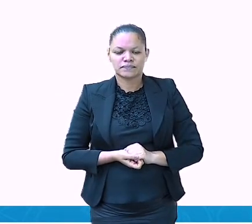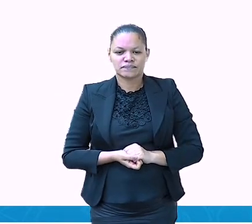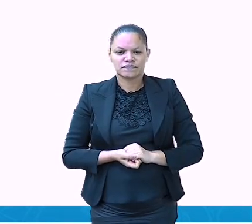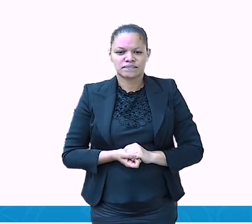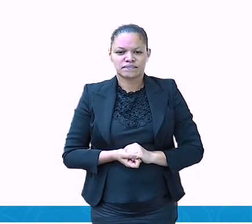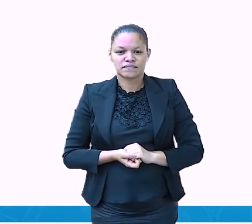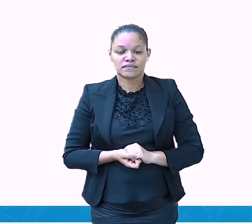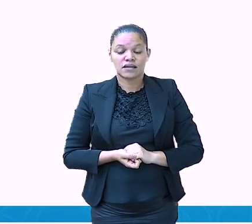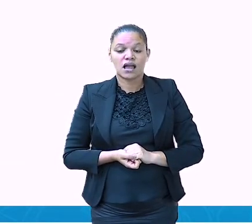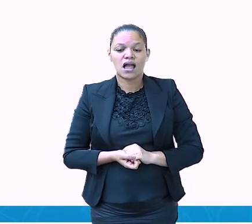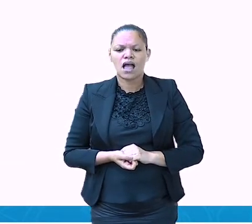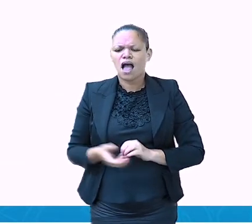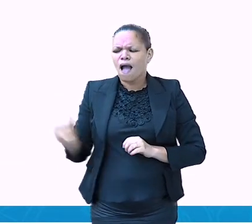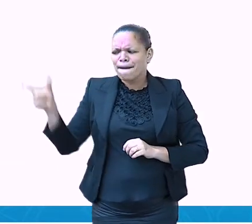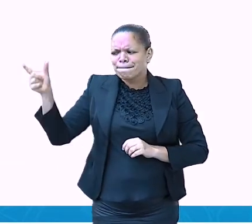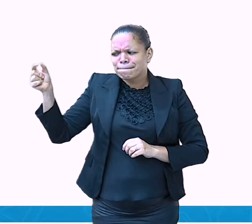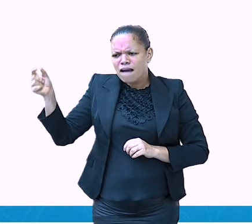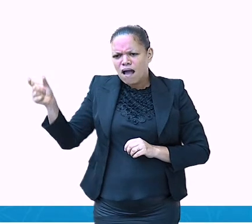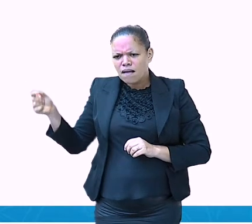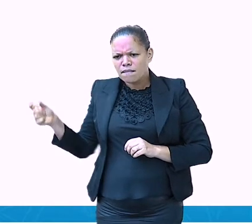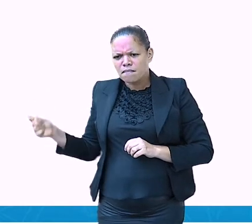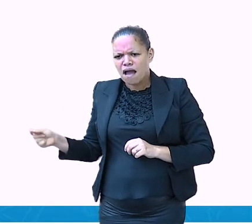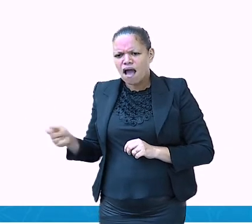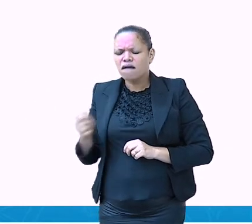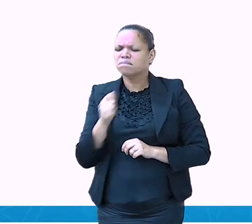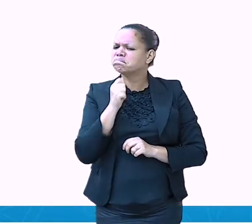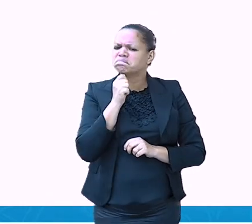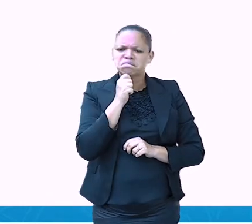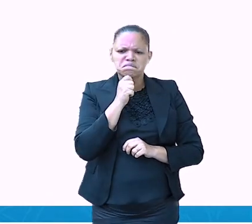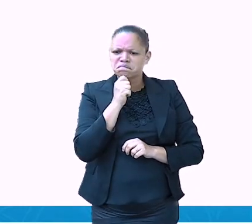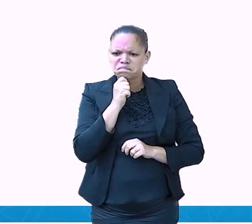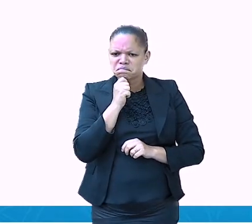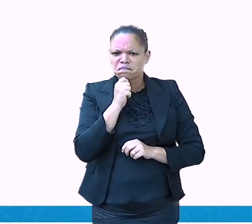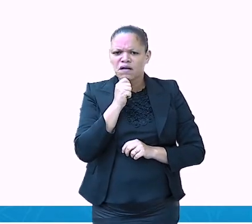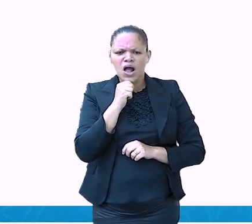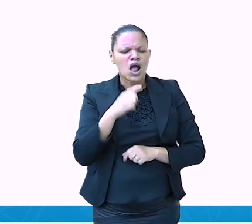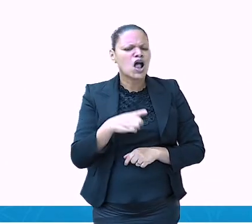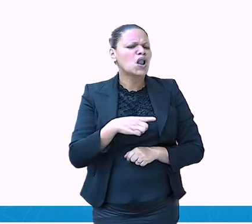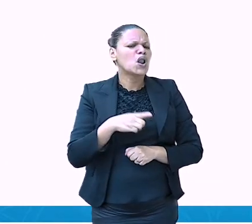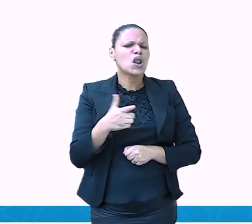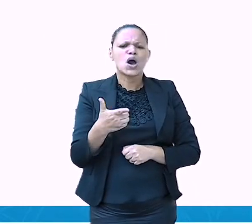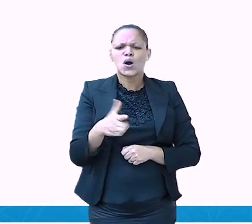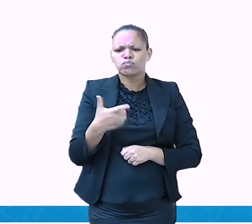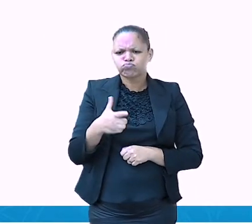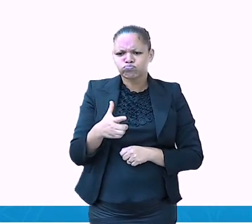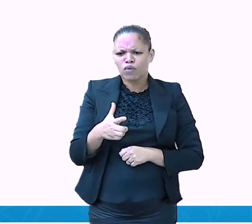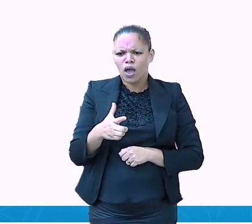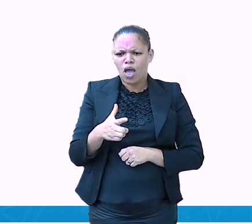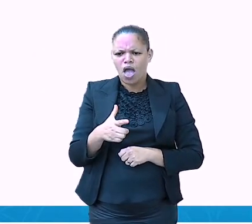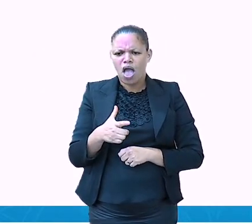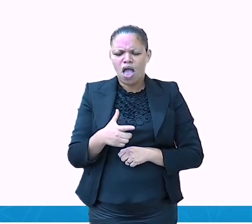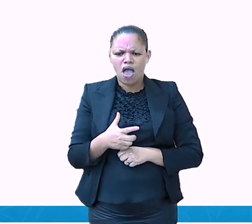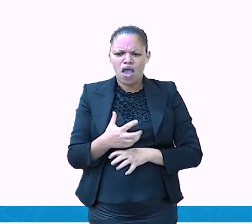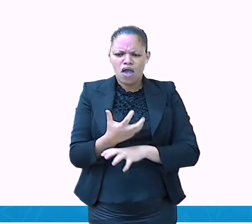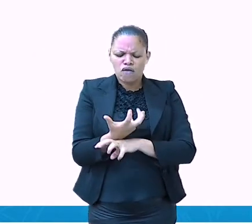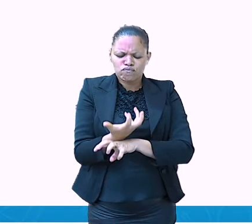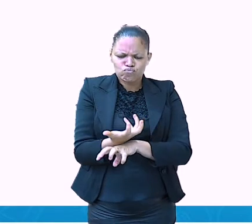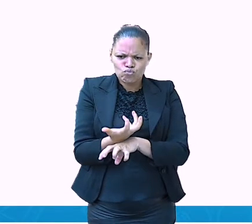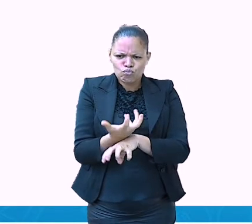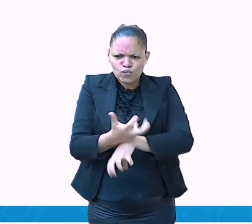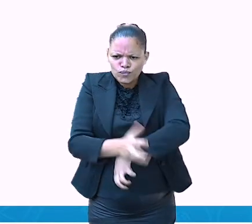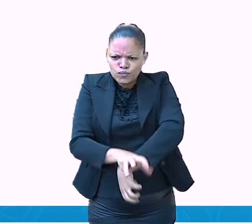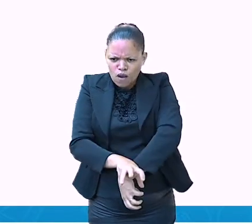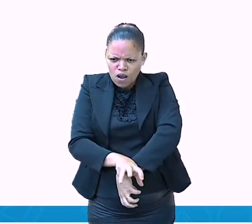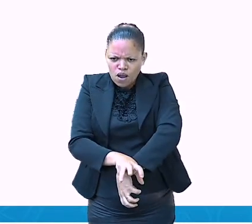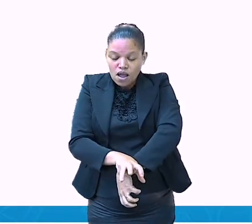Então, primeiro, nós vimos que os invertebrados, eles não possuem esqueleto, mas alguns possuem